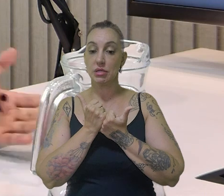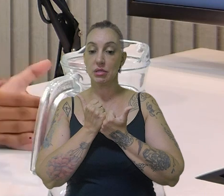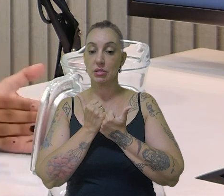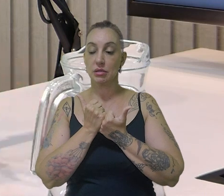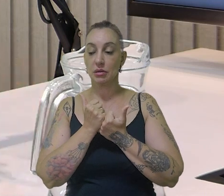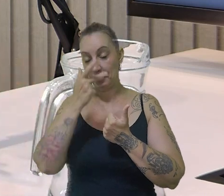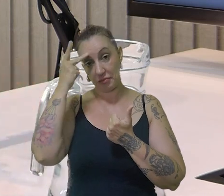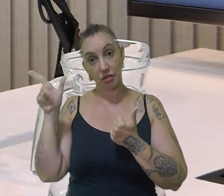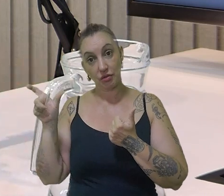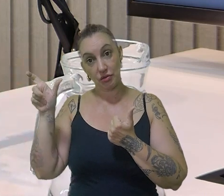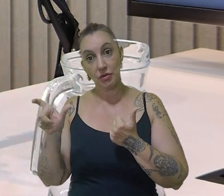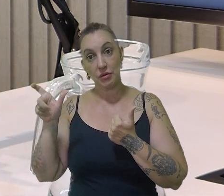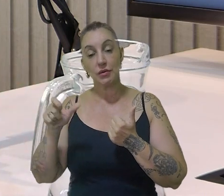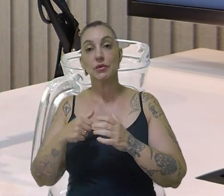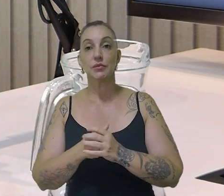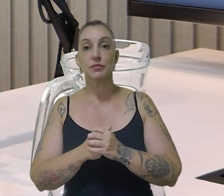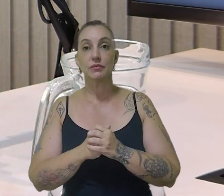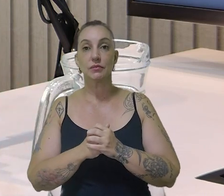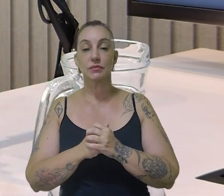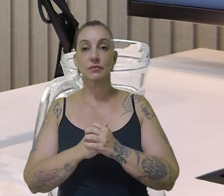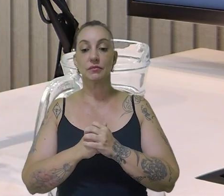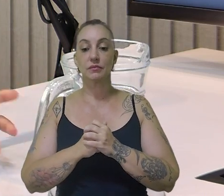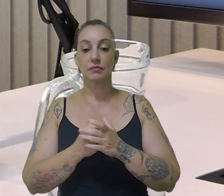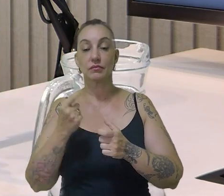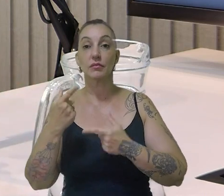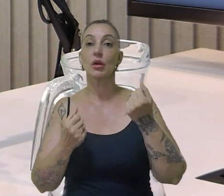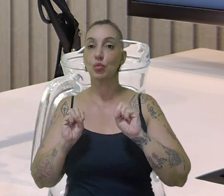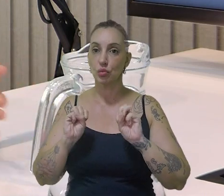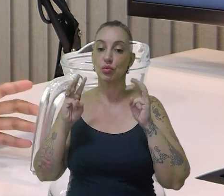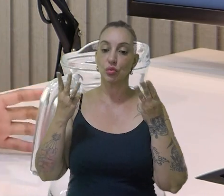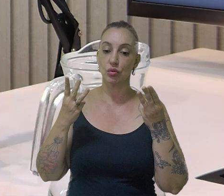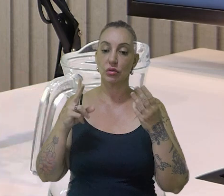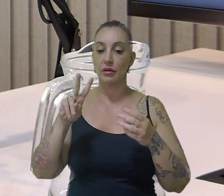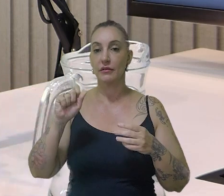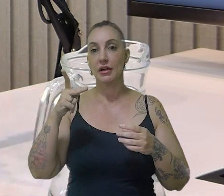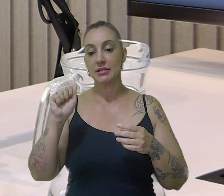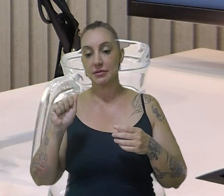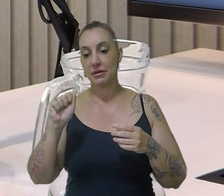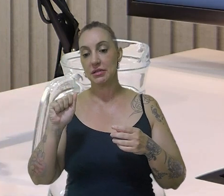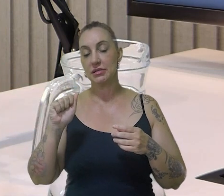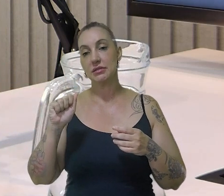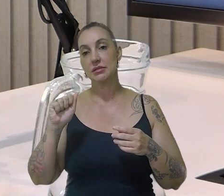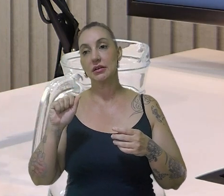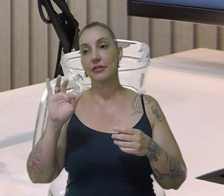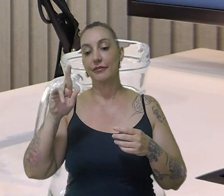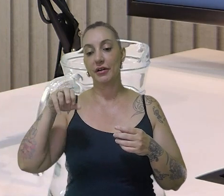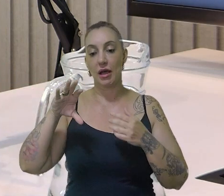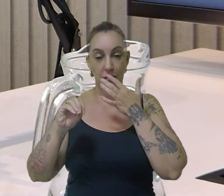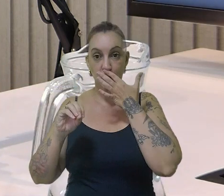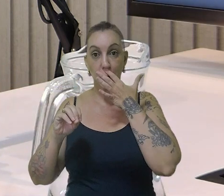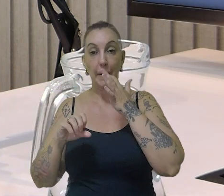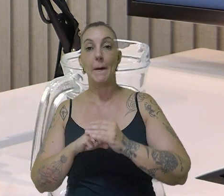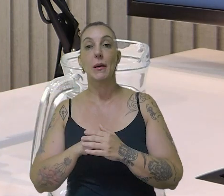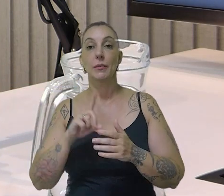substituir uma pessoa eh de alguns shows Vespas Mandarinas da Fresno que quem fazia na época era o